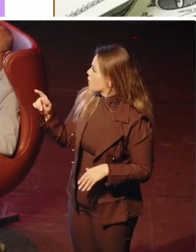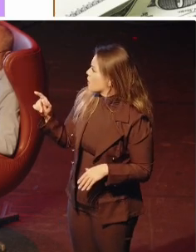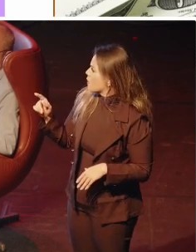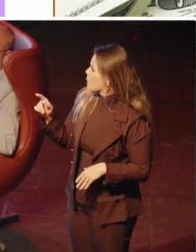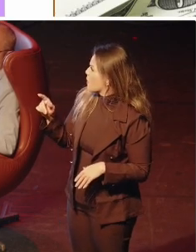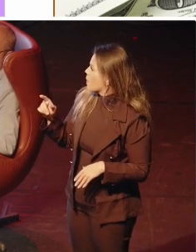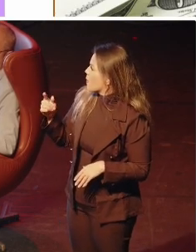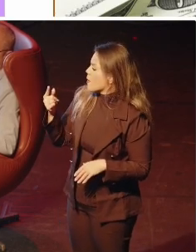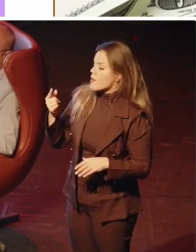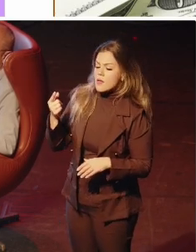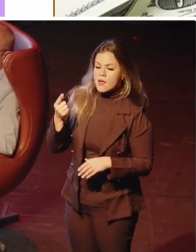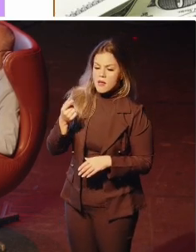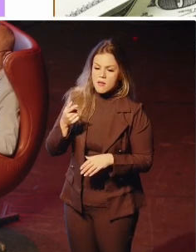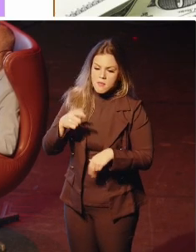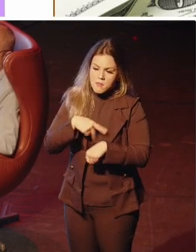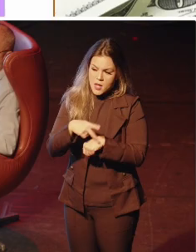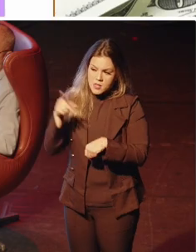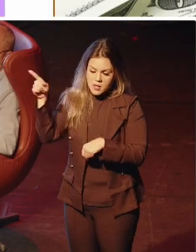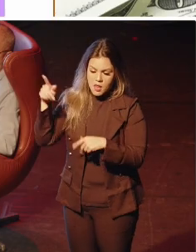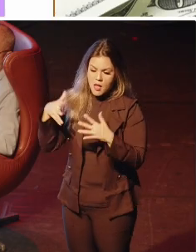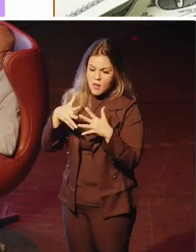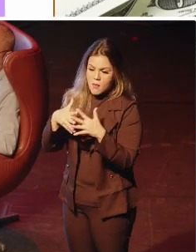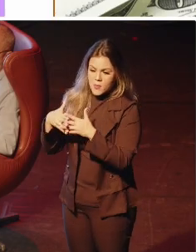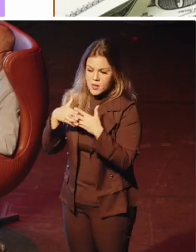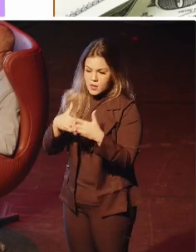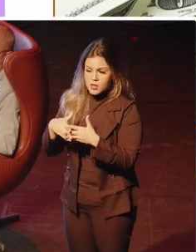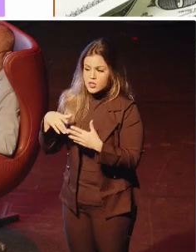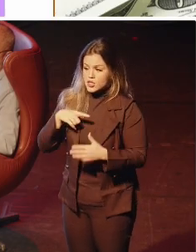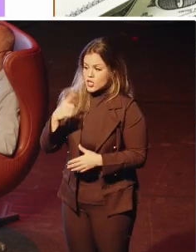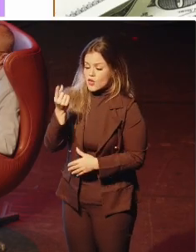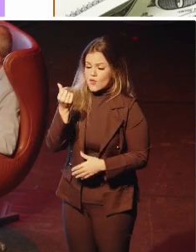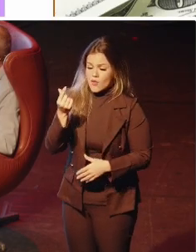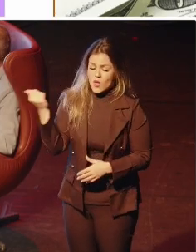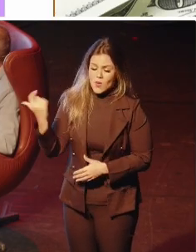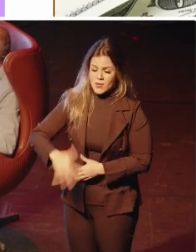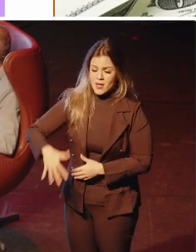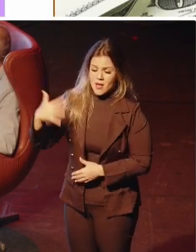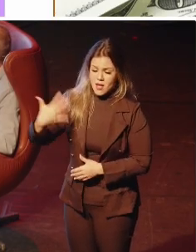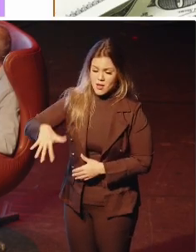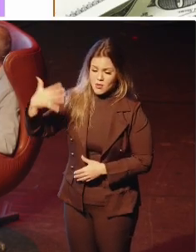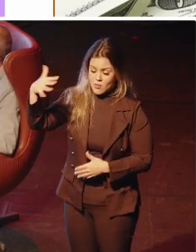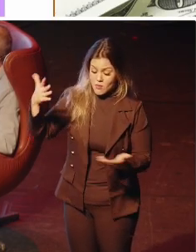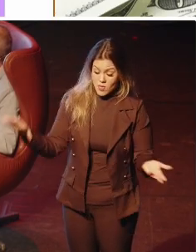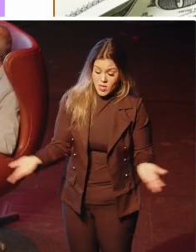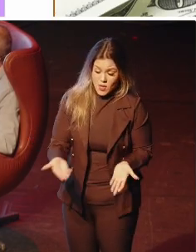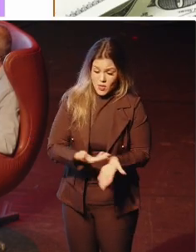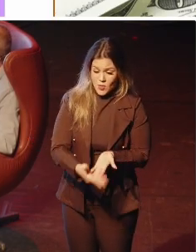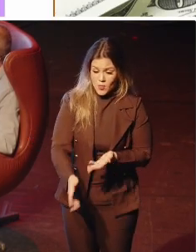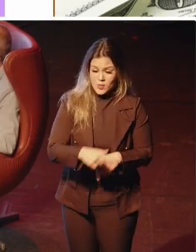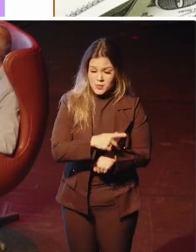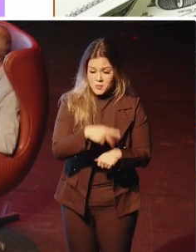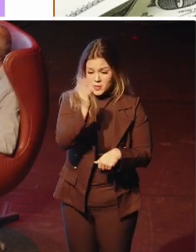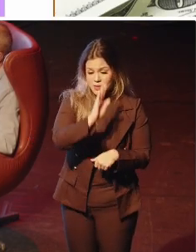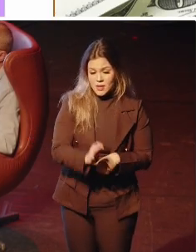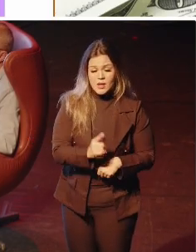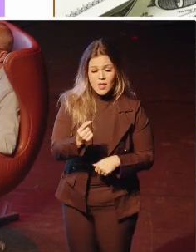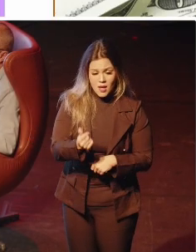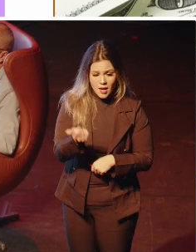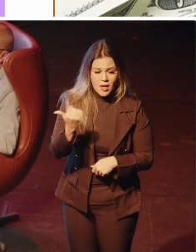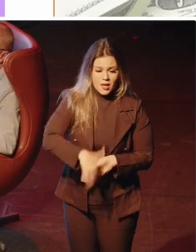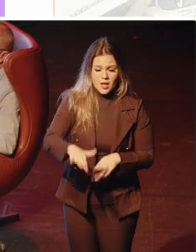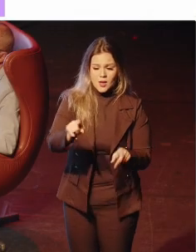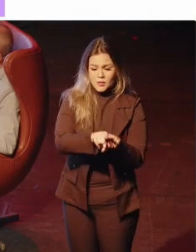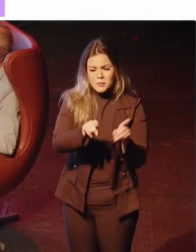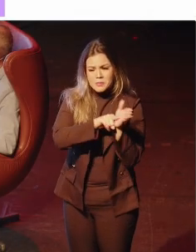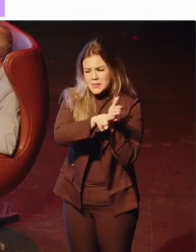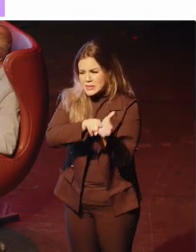né? Mas a gente tem já o preço aqui do Brasil e é bastante alto também.